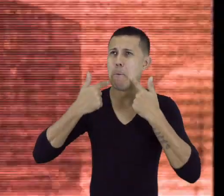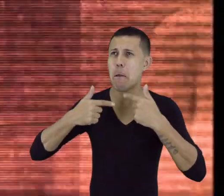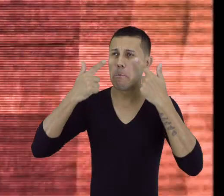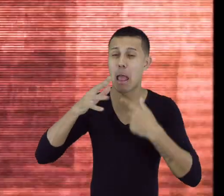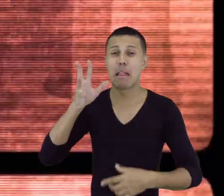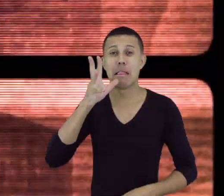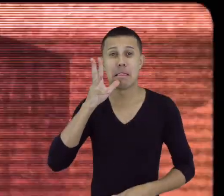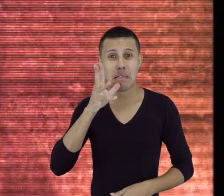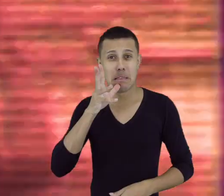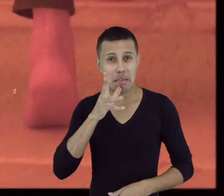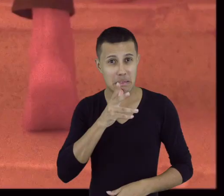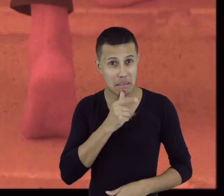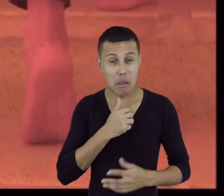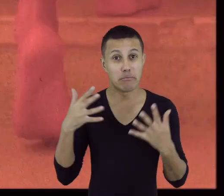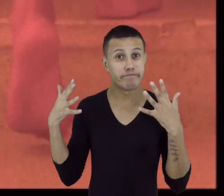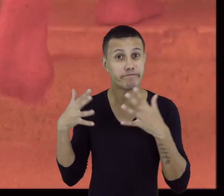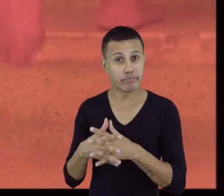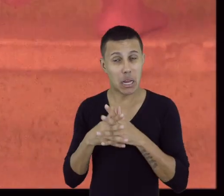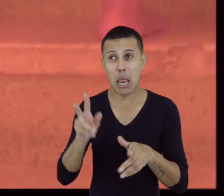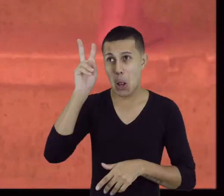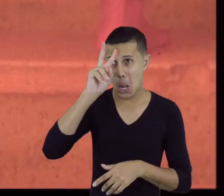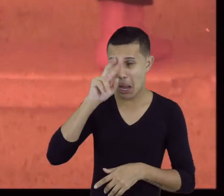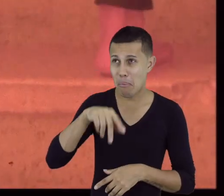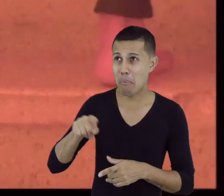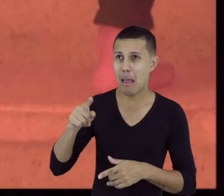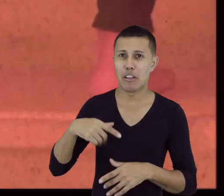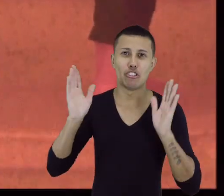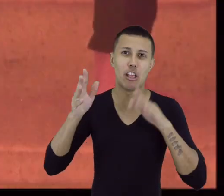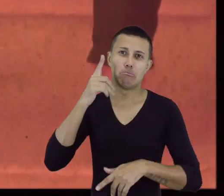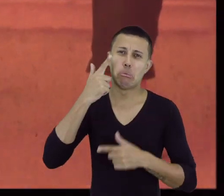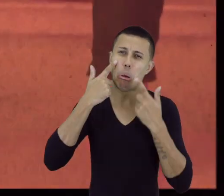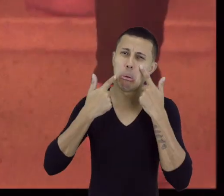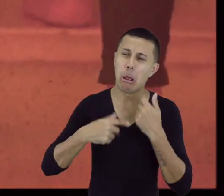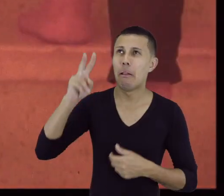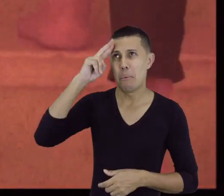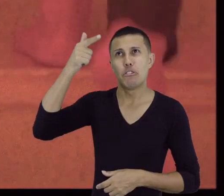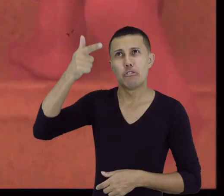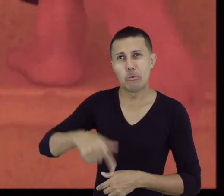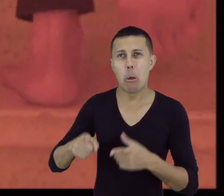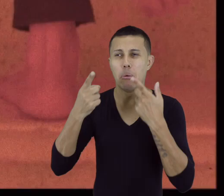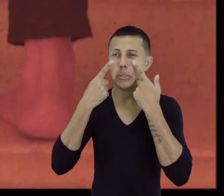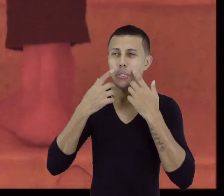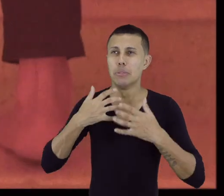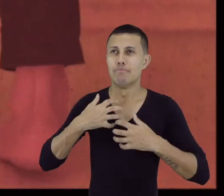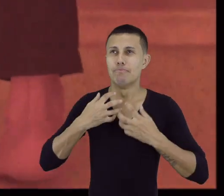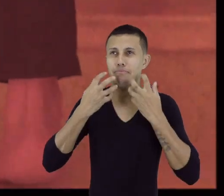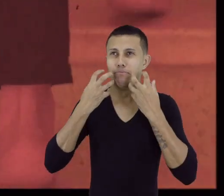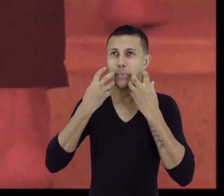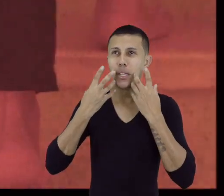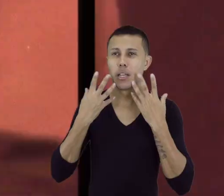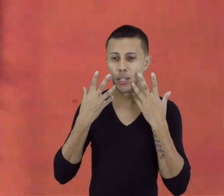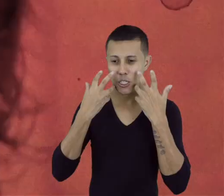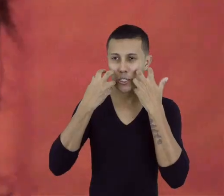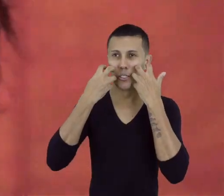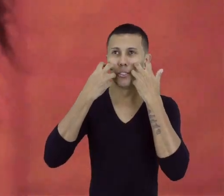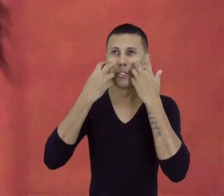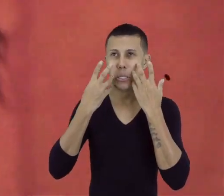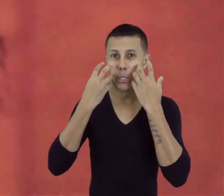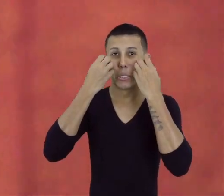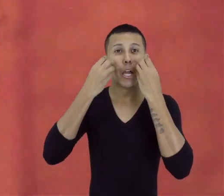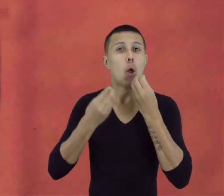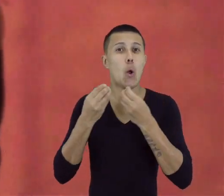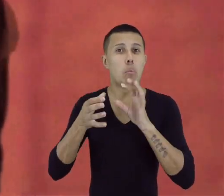durante muito tempo foi extremamente complicado, porque eu lembrava, eu chorava. Eu lembrava daquela coisa, cara,